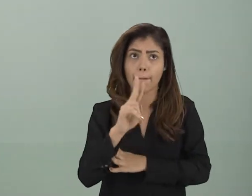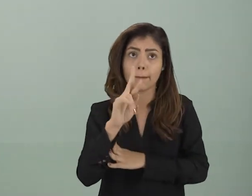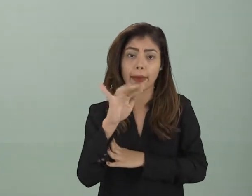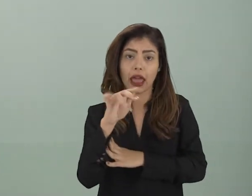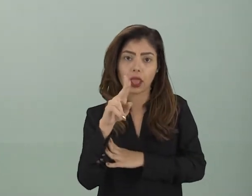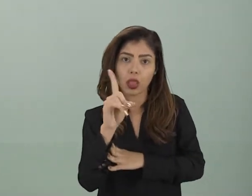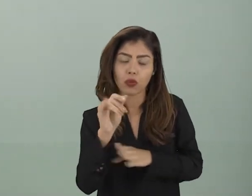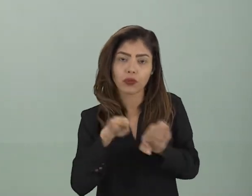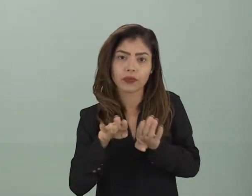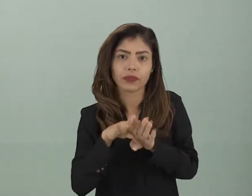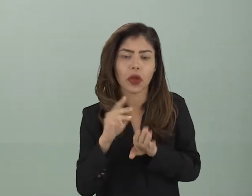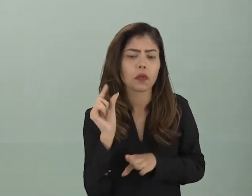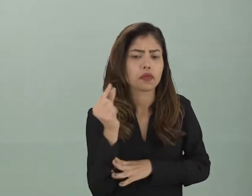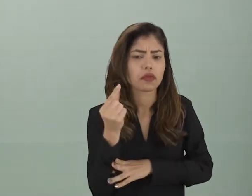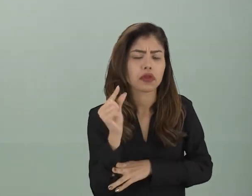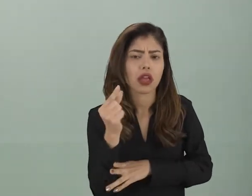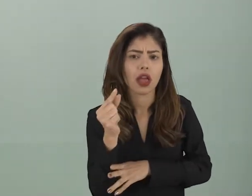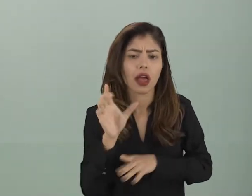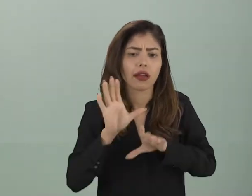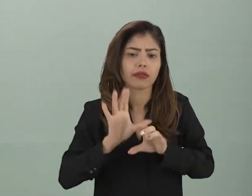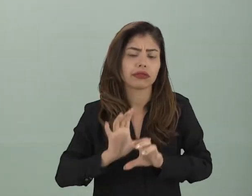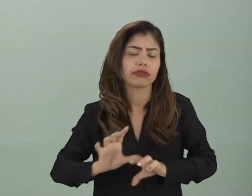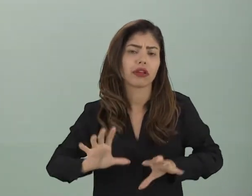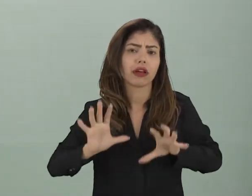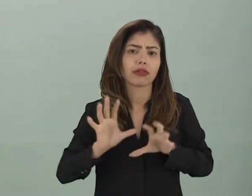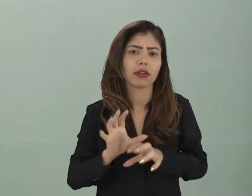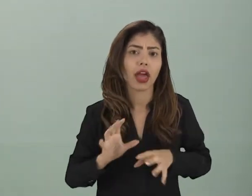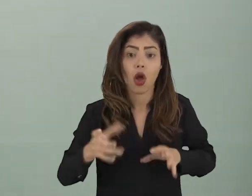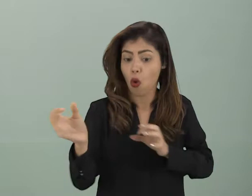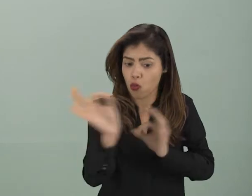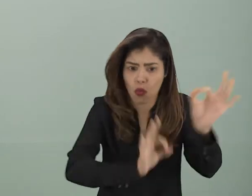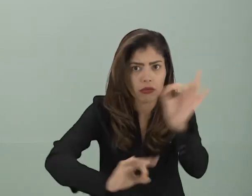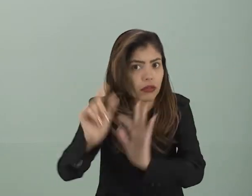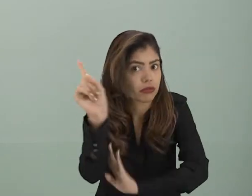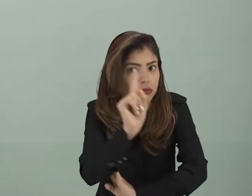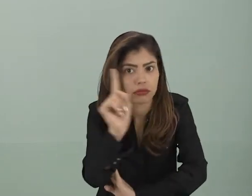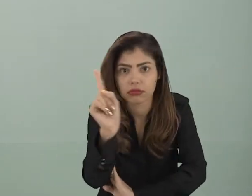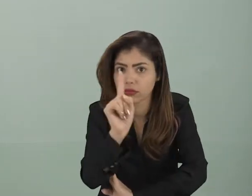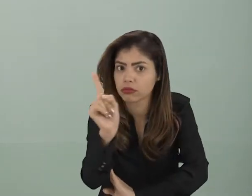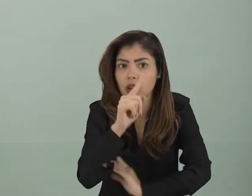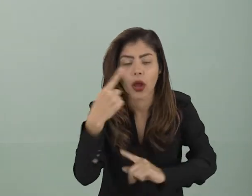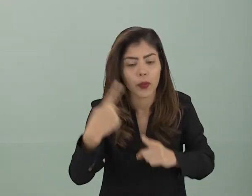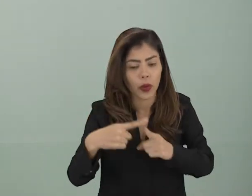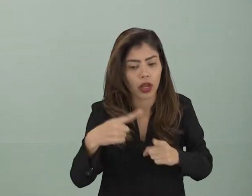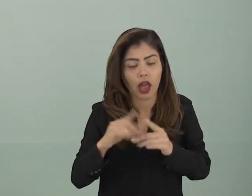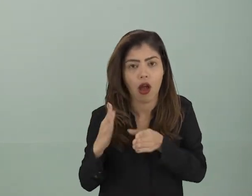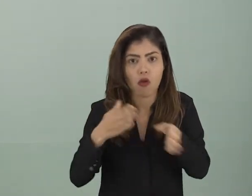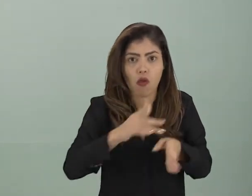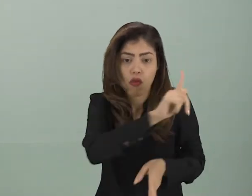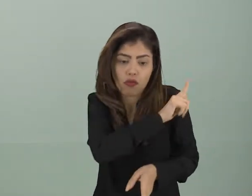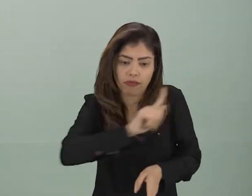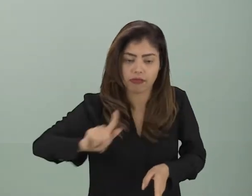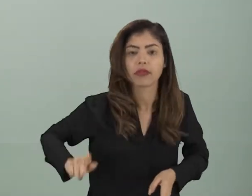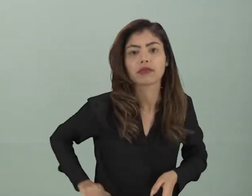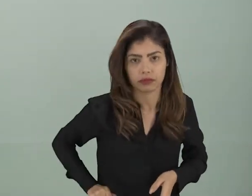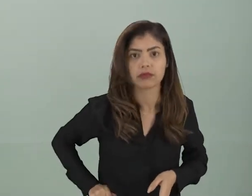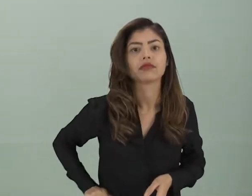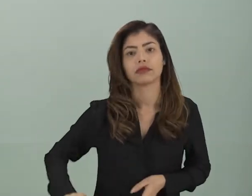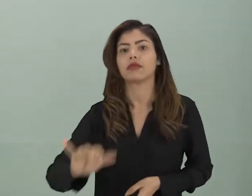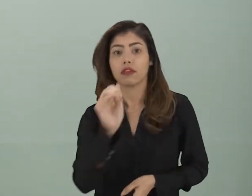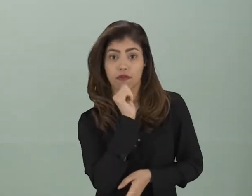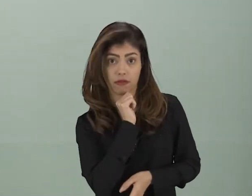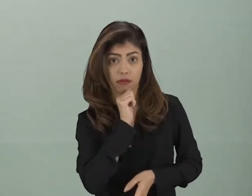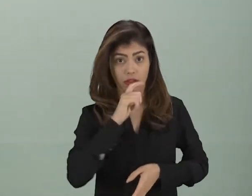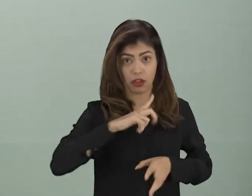brando, ele era um pouco mais frouxo, ele não era controlado totalmente, porque havia um autogoverno, havia aí